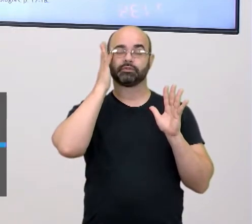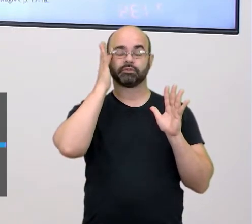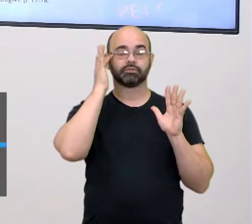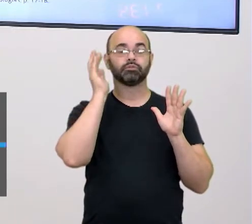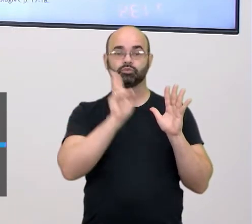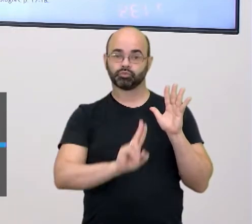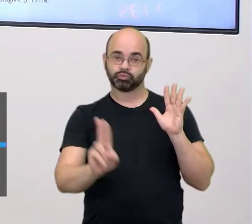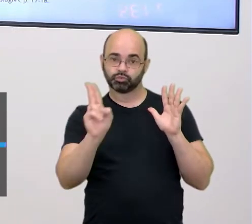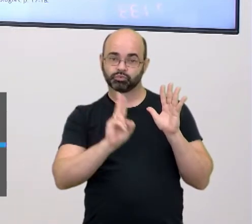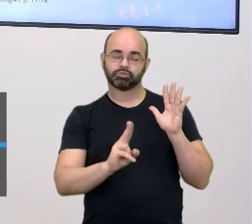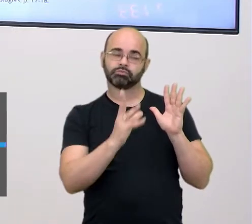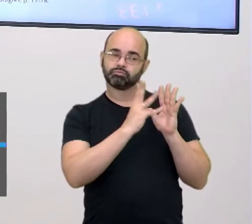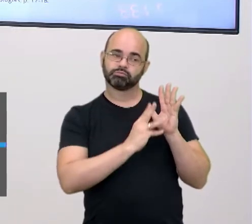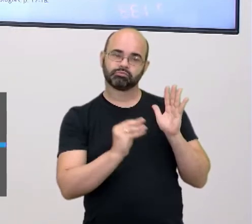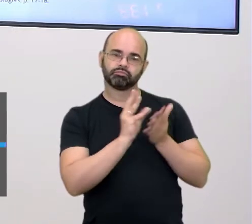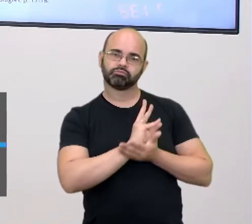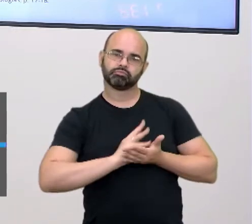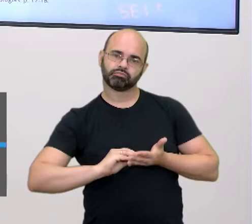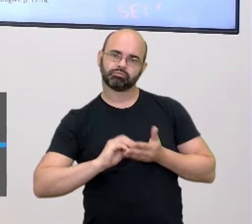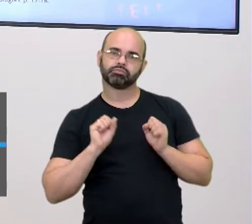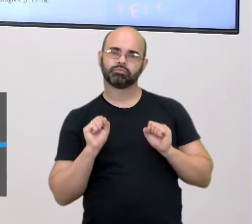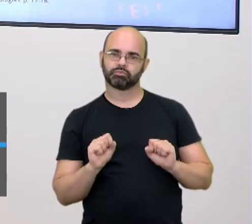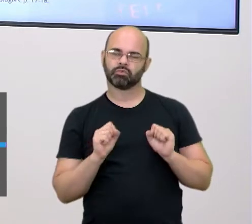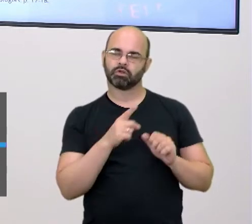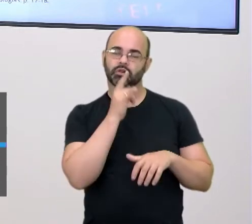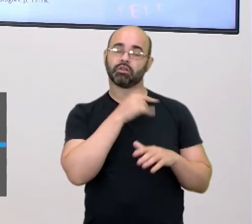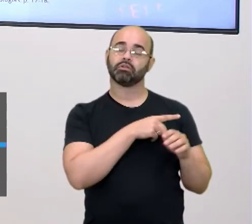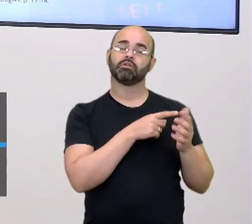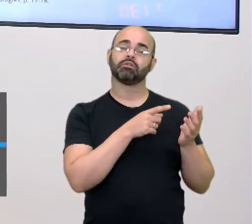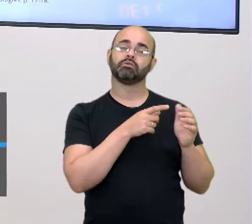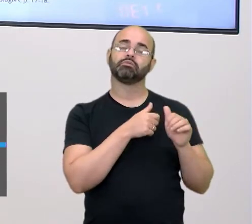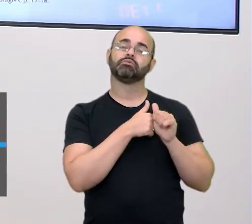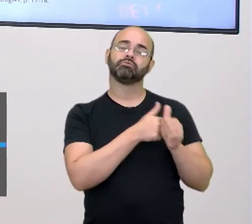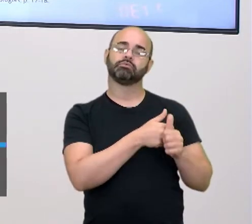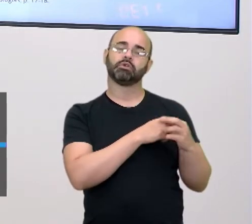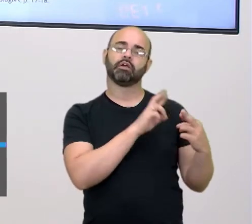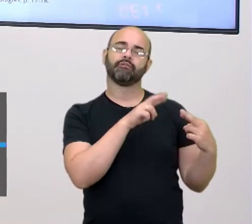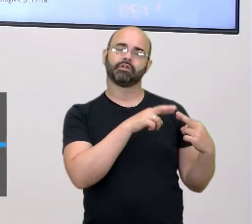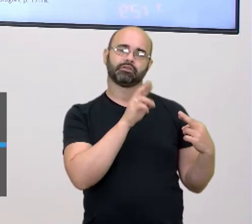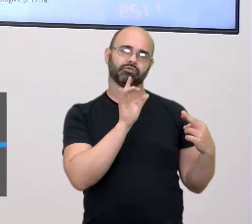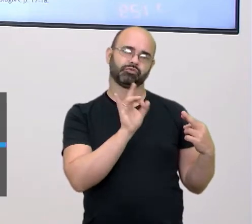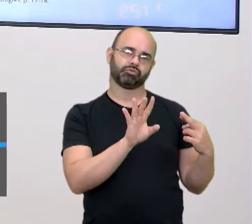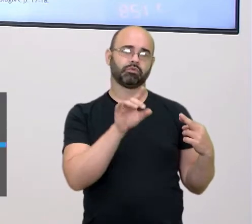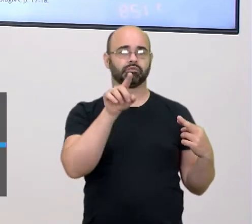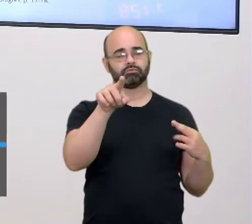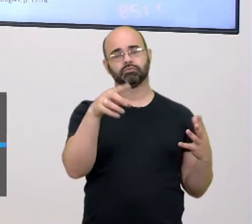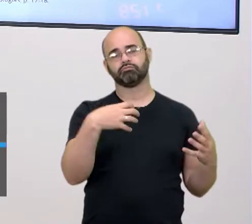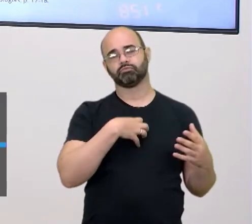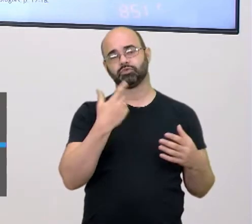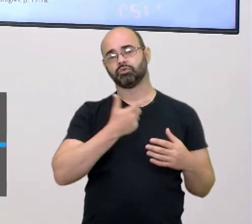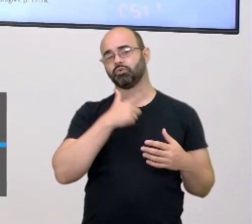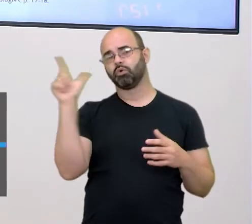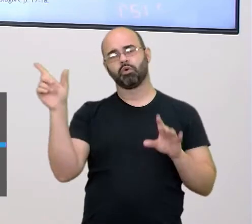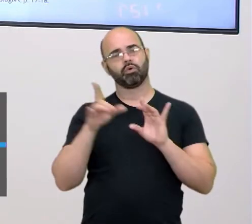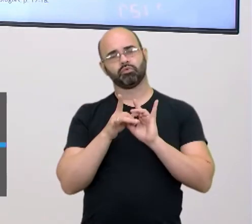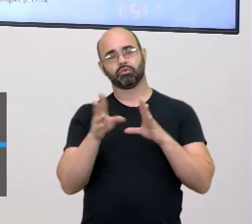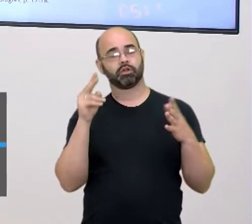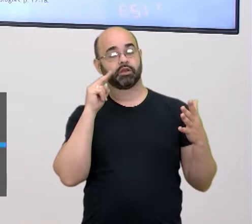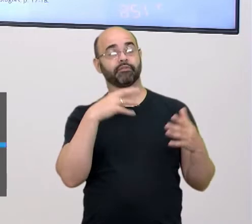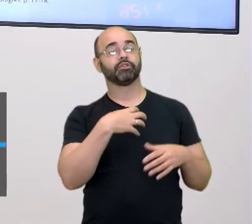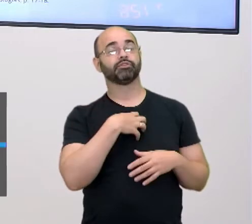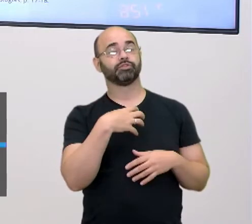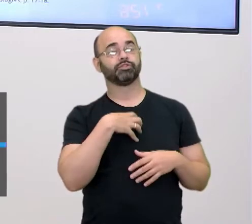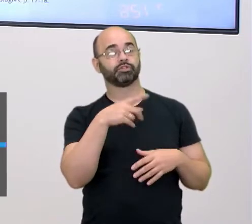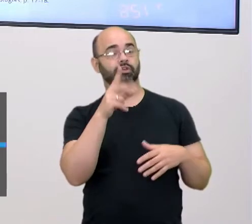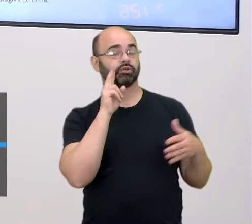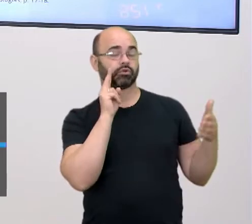utilizar e ele é uma referência, tá ok? Ele é só uma sugestão de como você pode desenvolver, como você